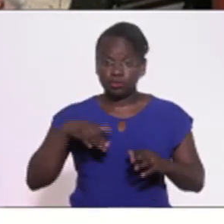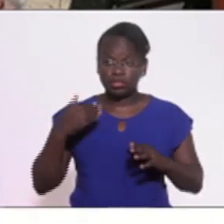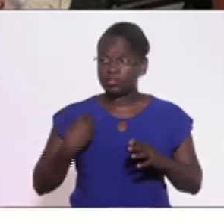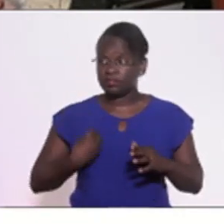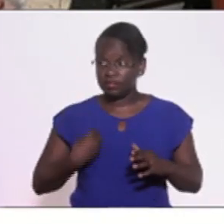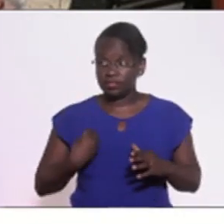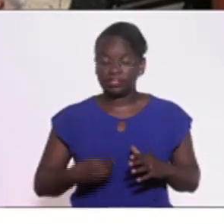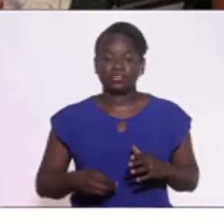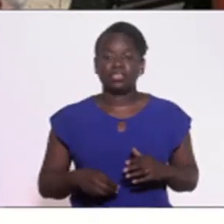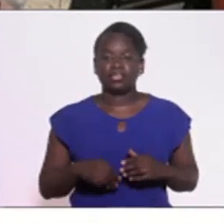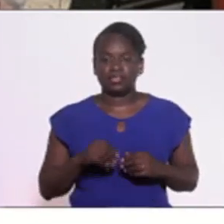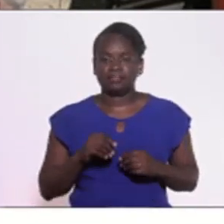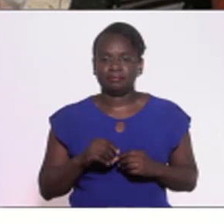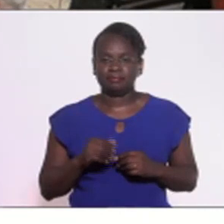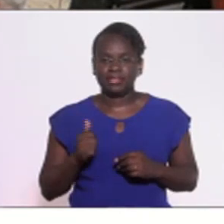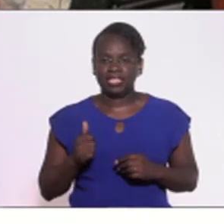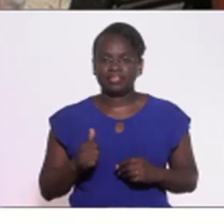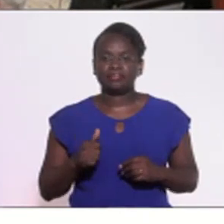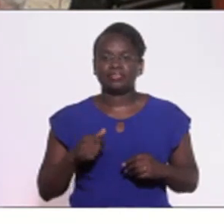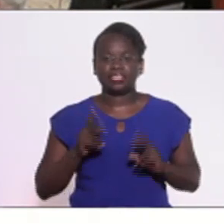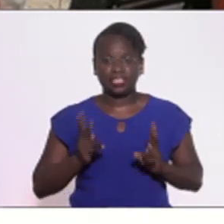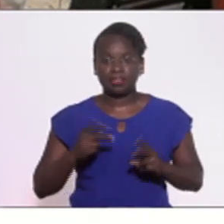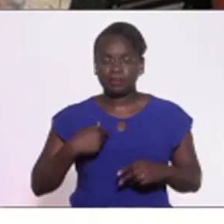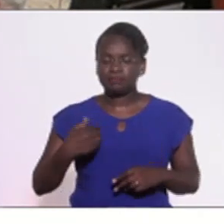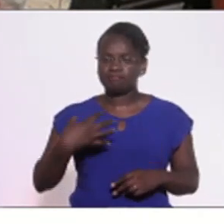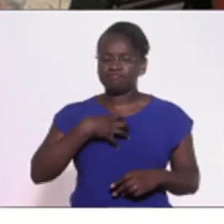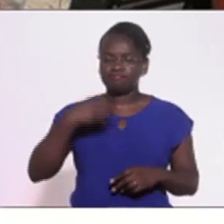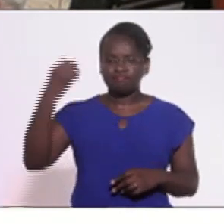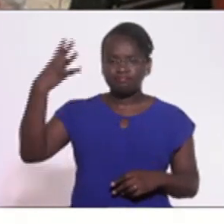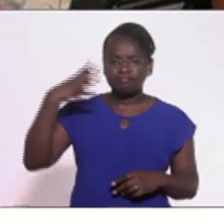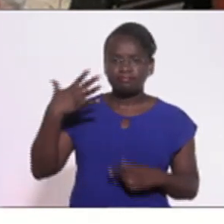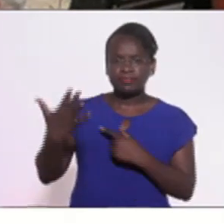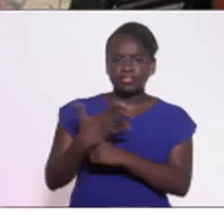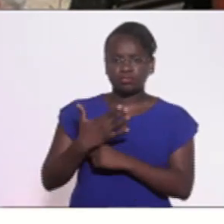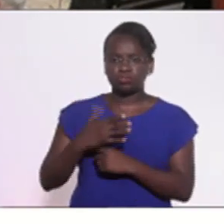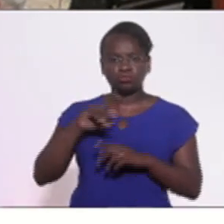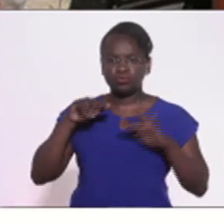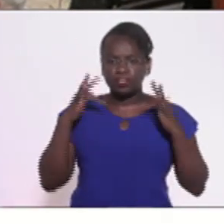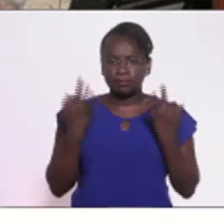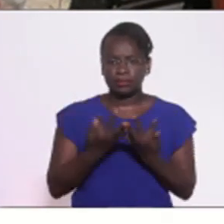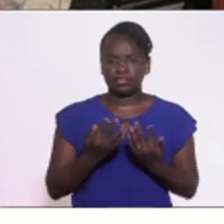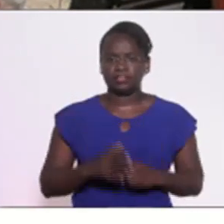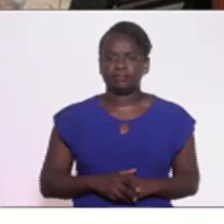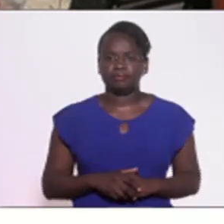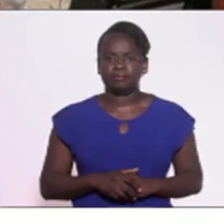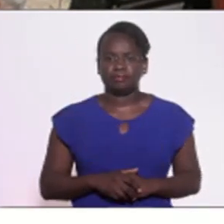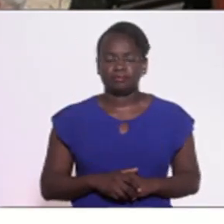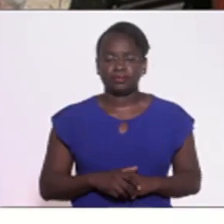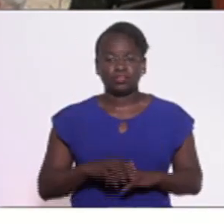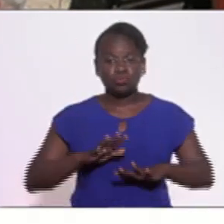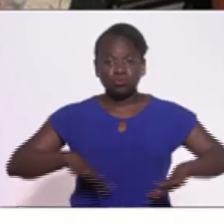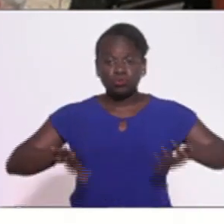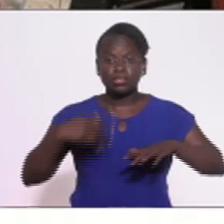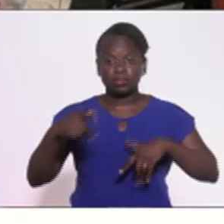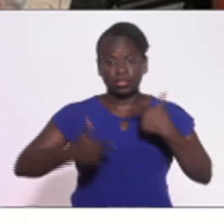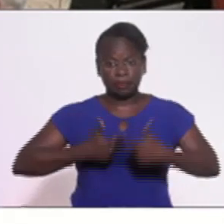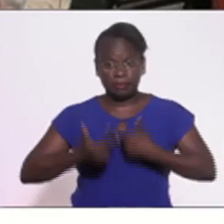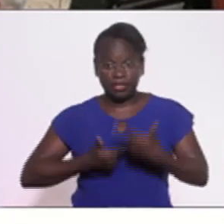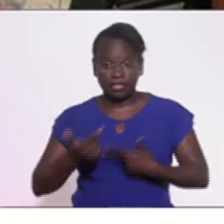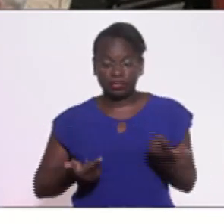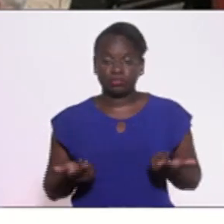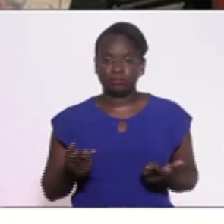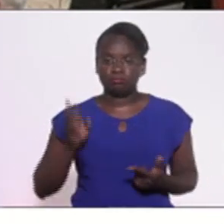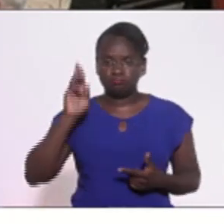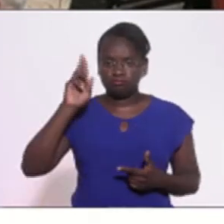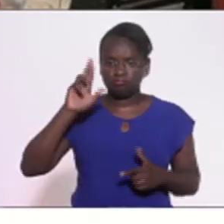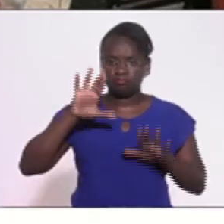vida e são uma grande inspiração para toda a nossa família. Todo o seu trabalho como